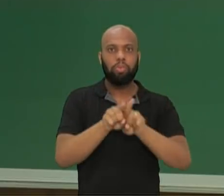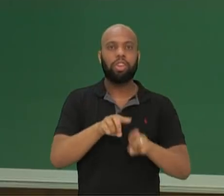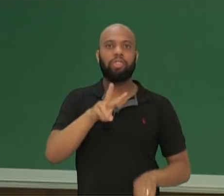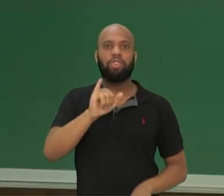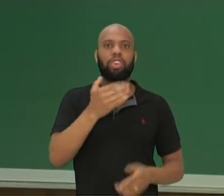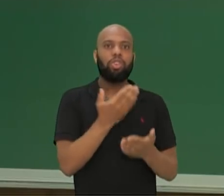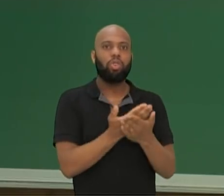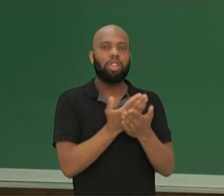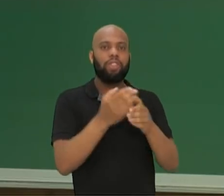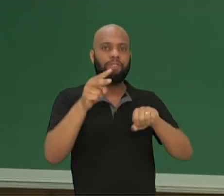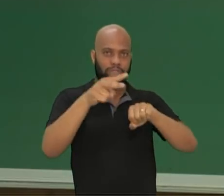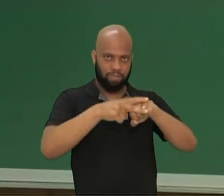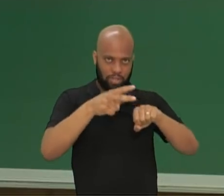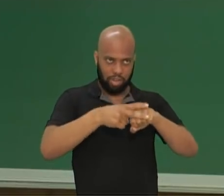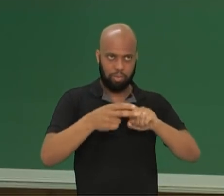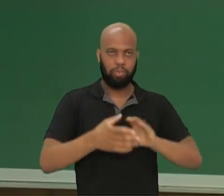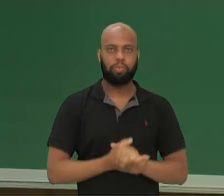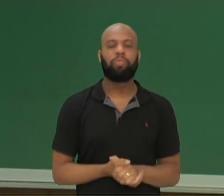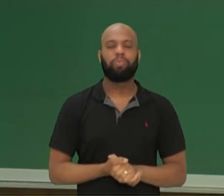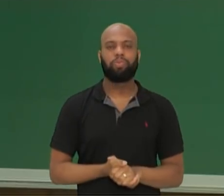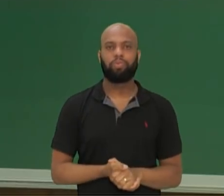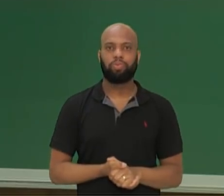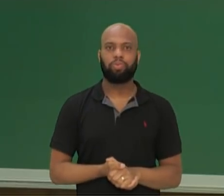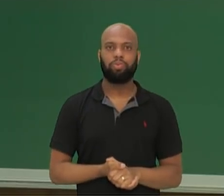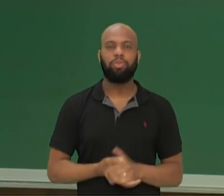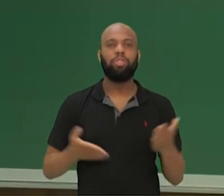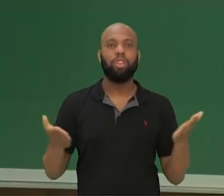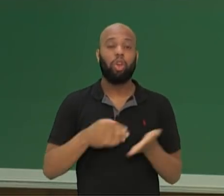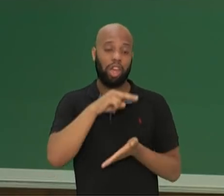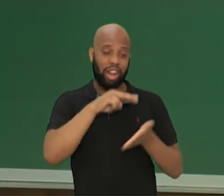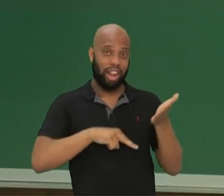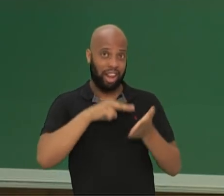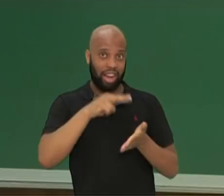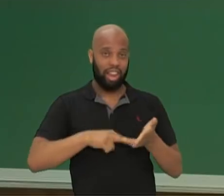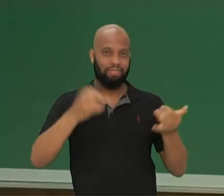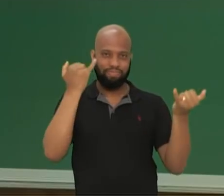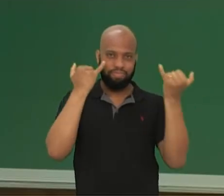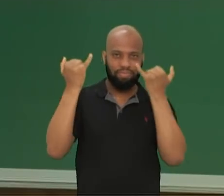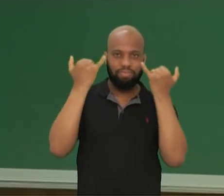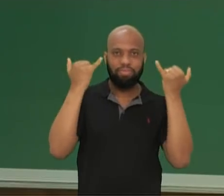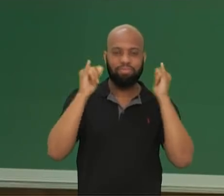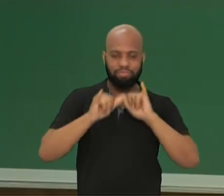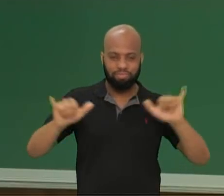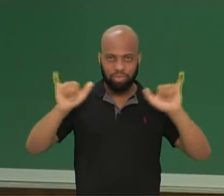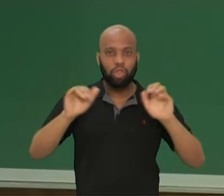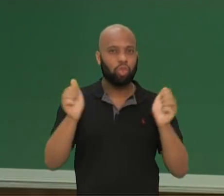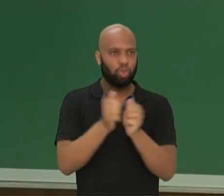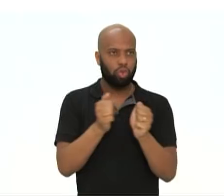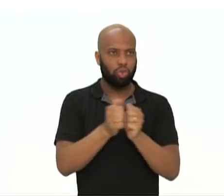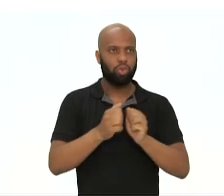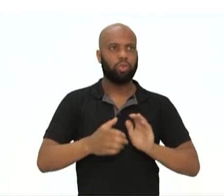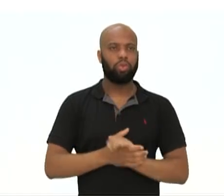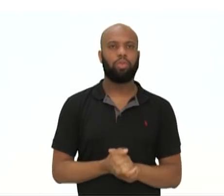verbo, ok? Vamos ler a notícia? Leiam comigo.